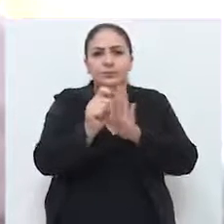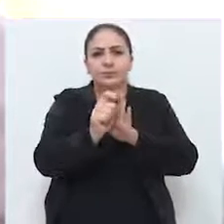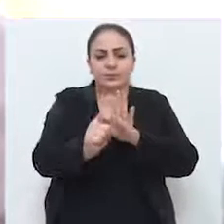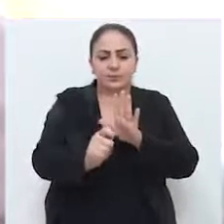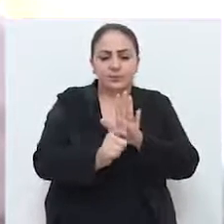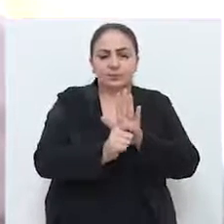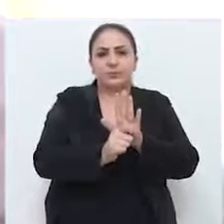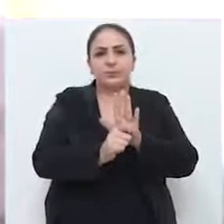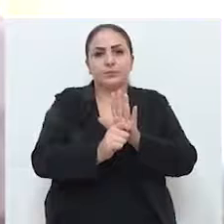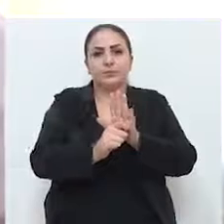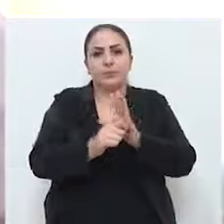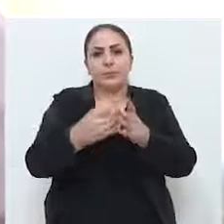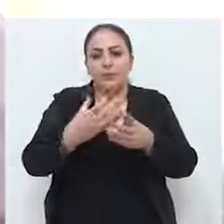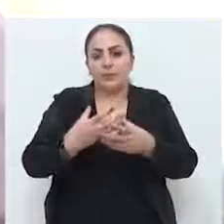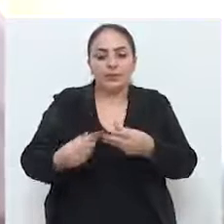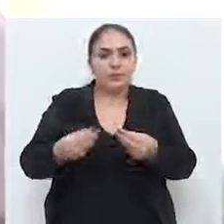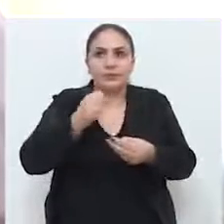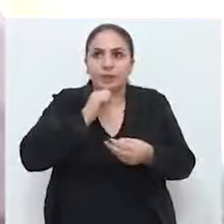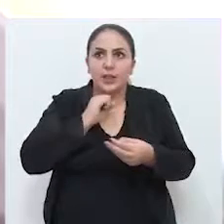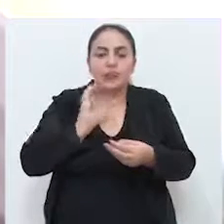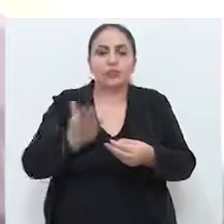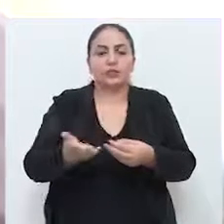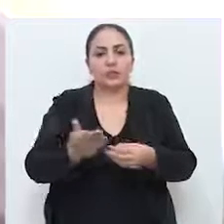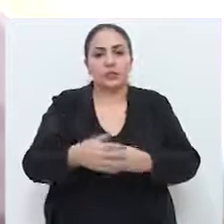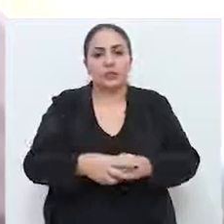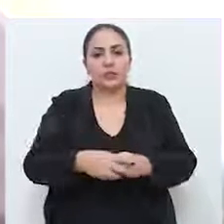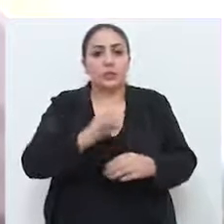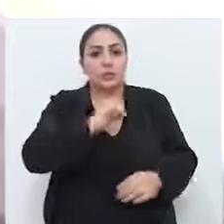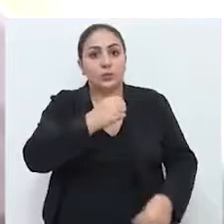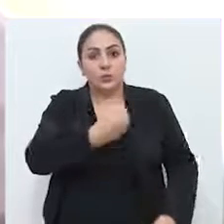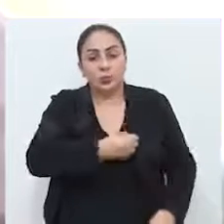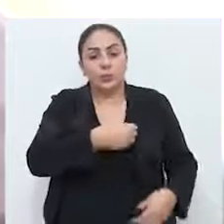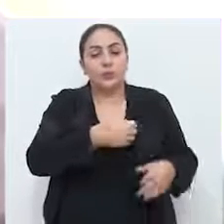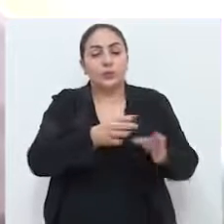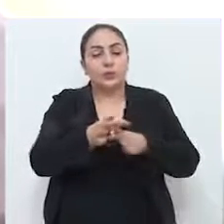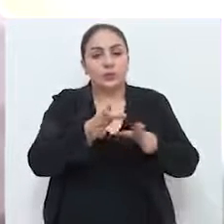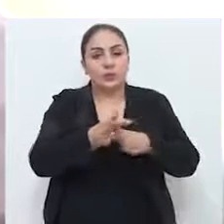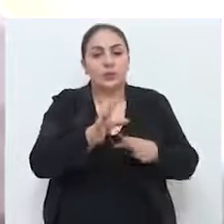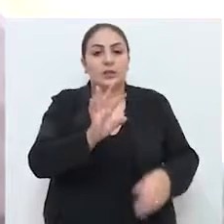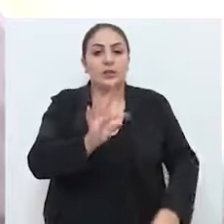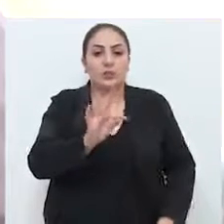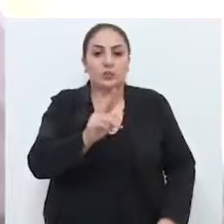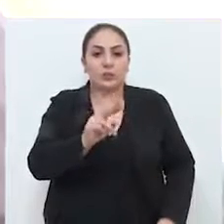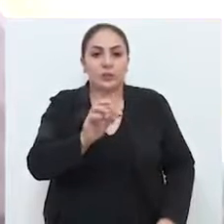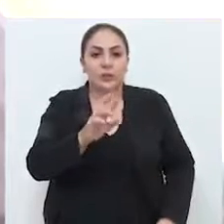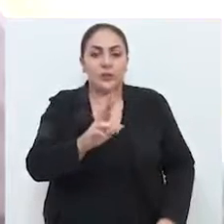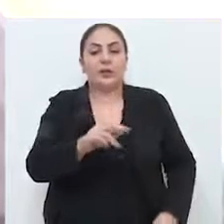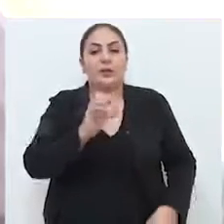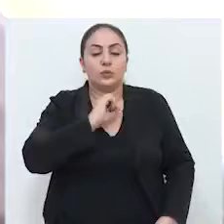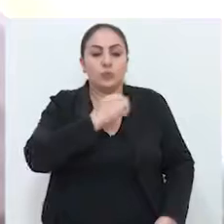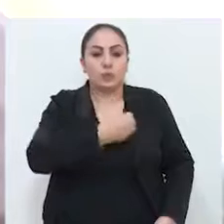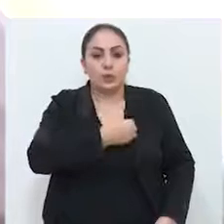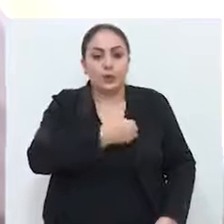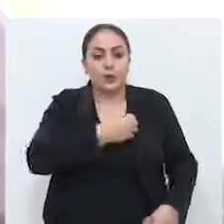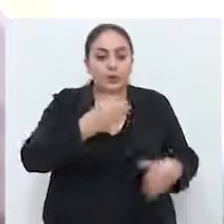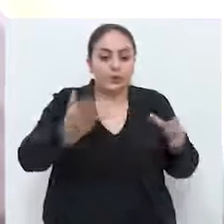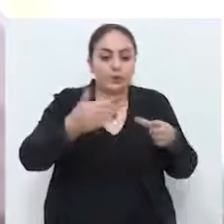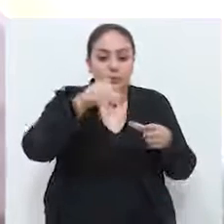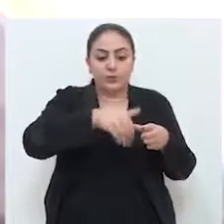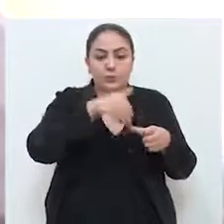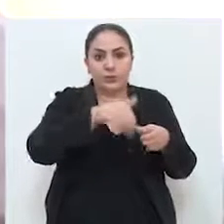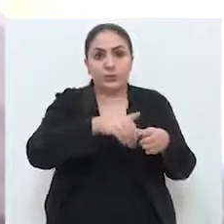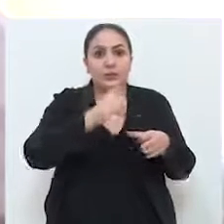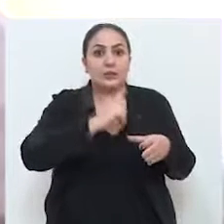seus artigos defasados quanto número de conselho tutelar, número de